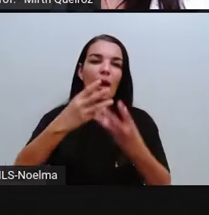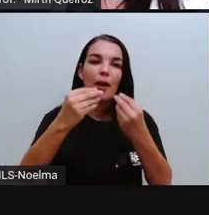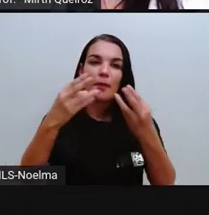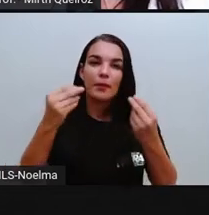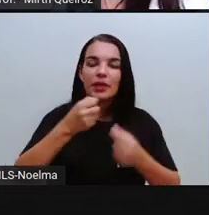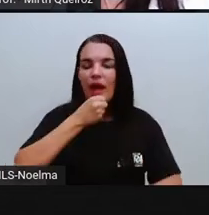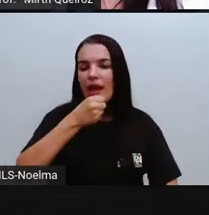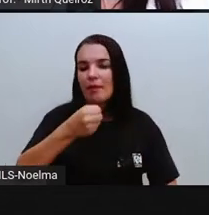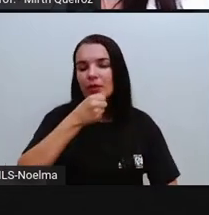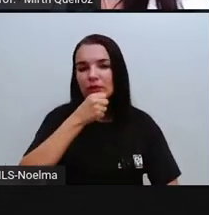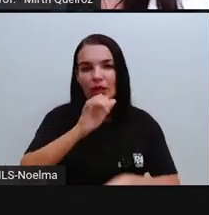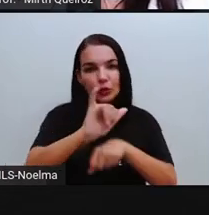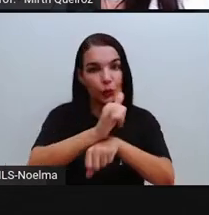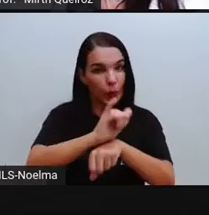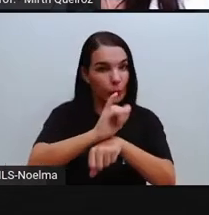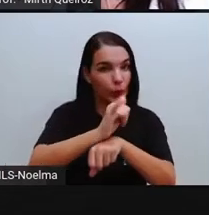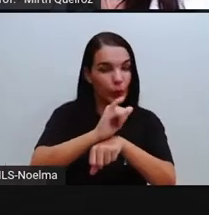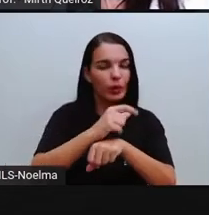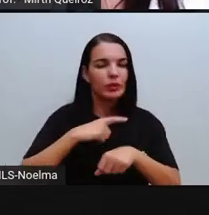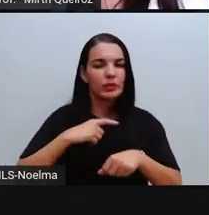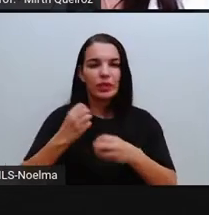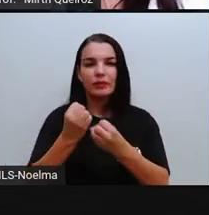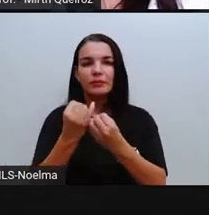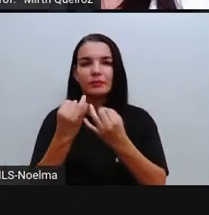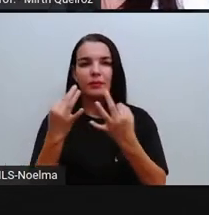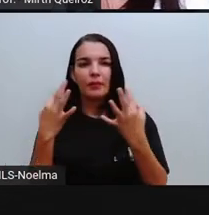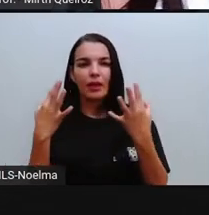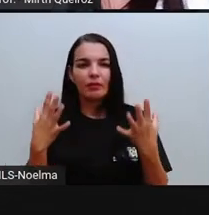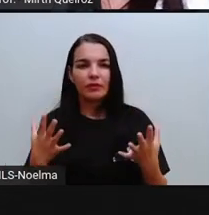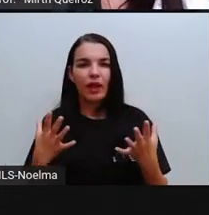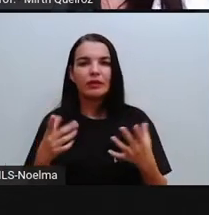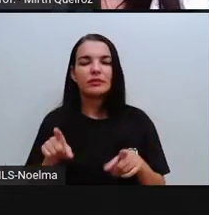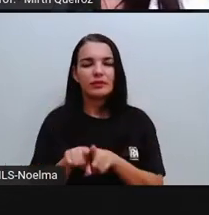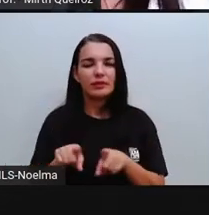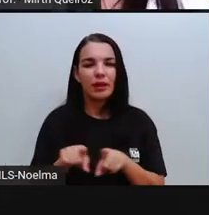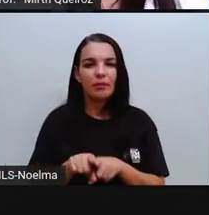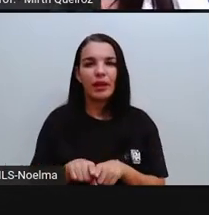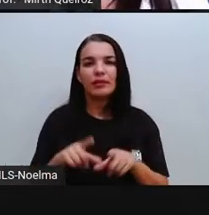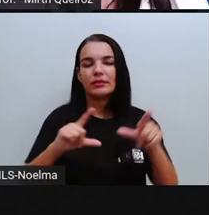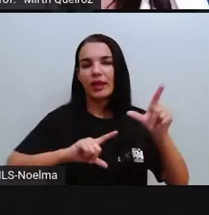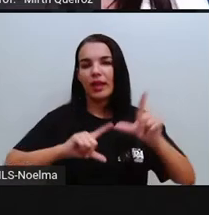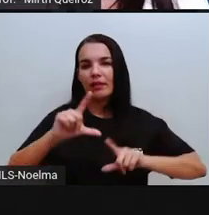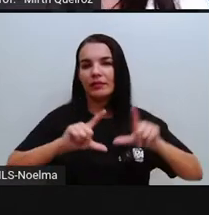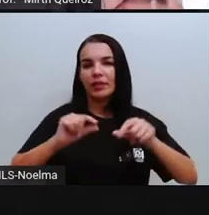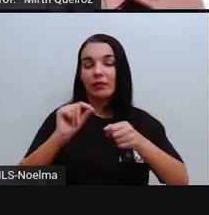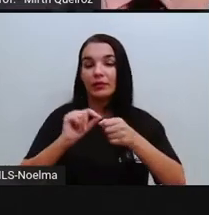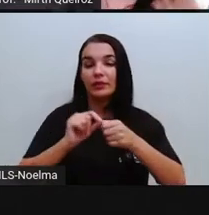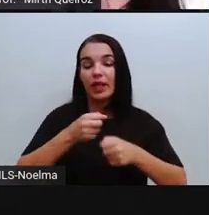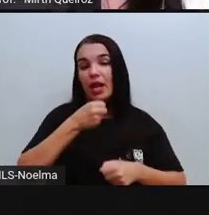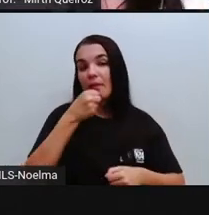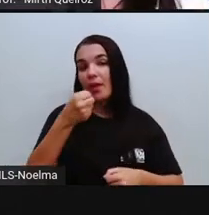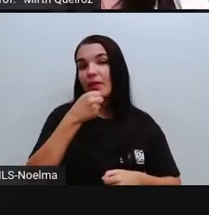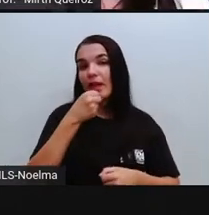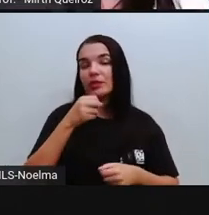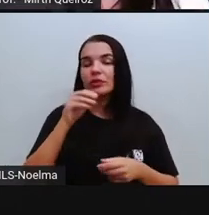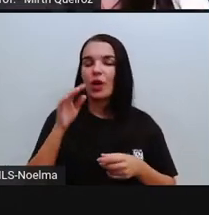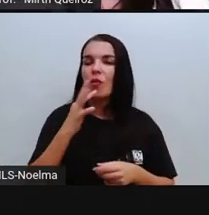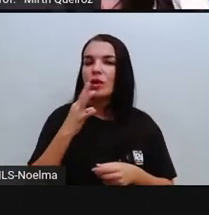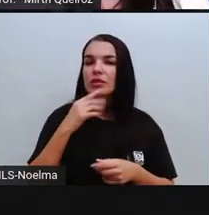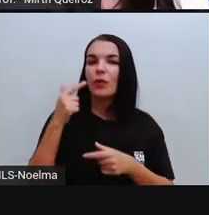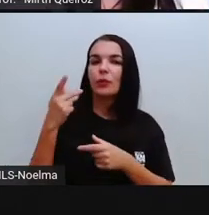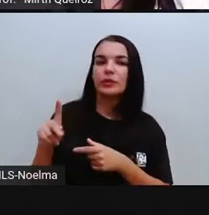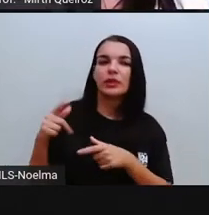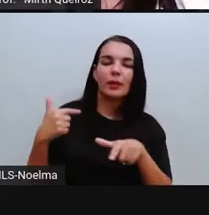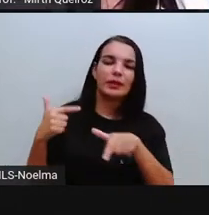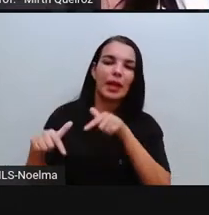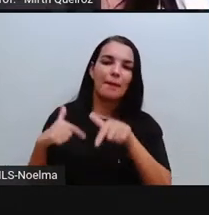no canal do YouTube, né? Várias emissoras, né, fizeram reportagens com ele para conhecer o seu